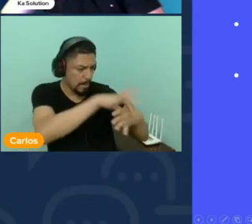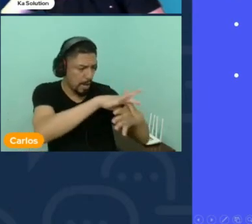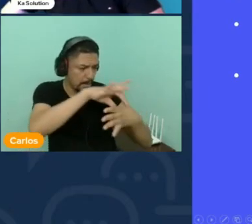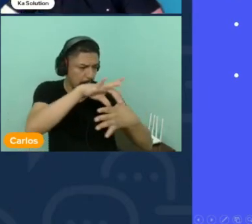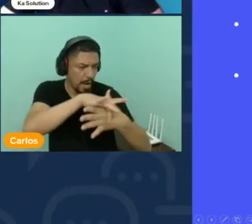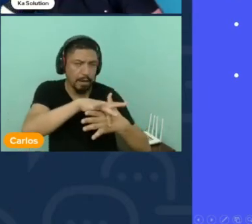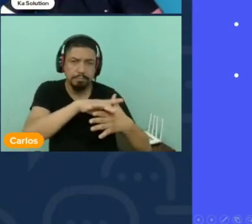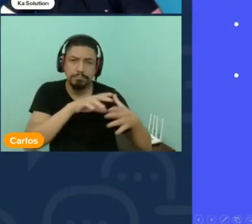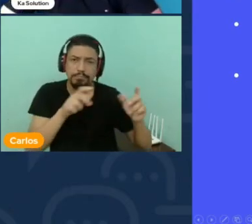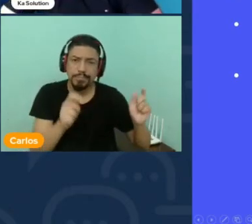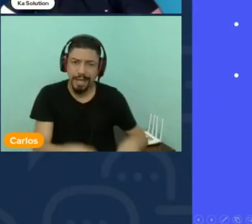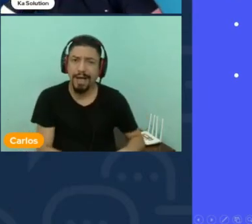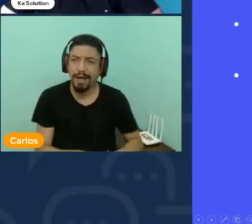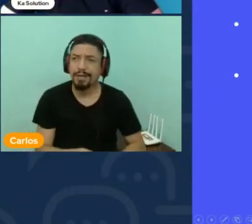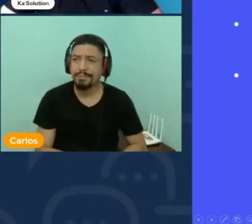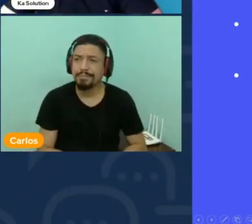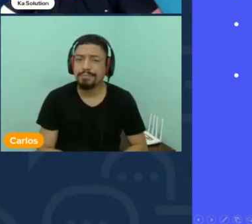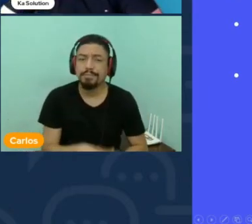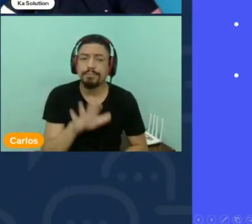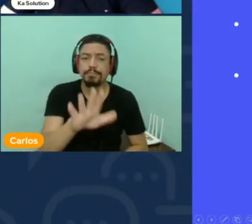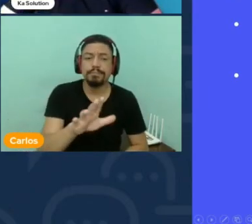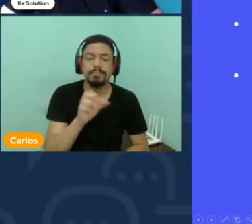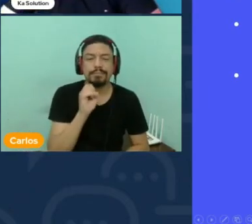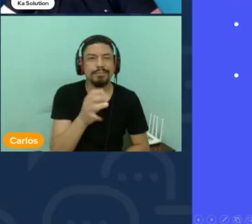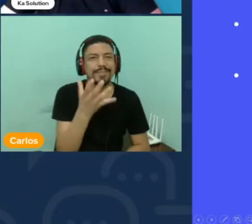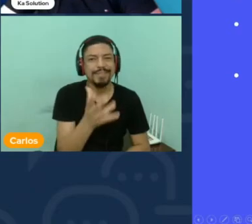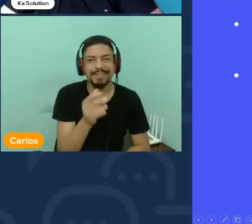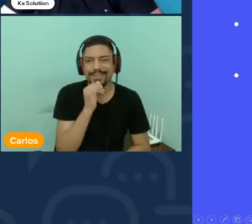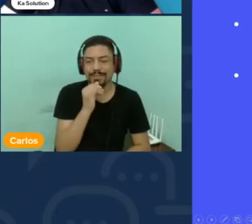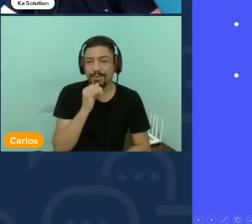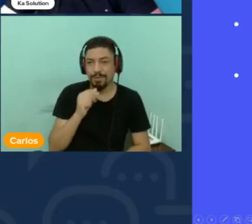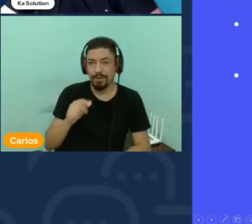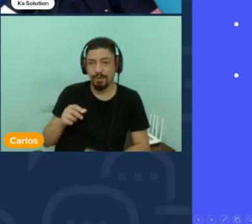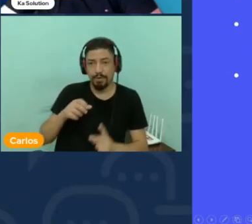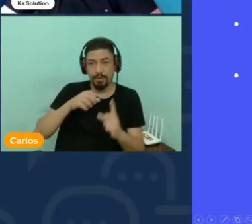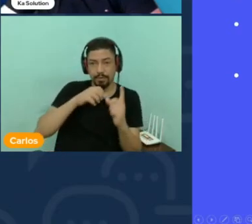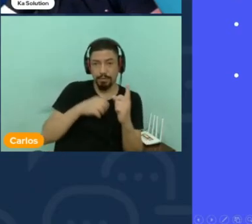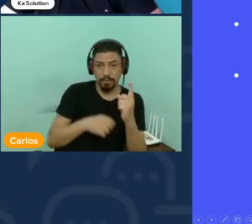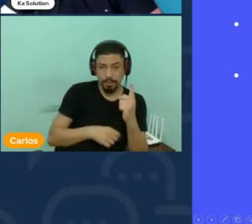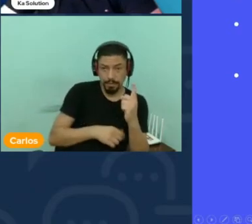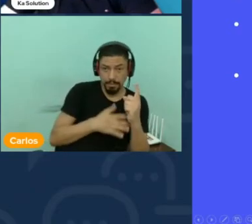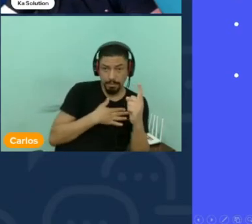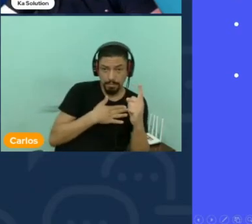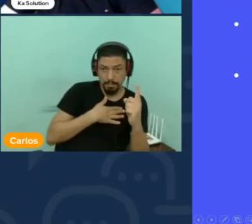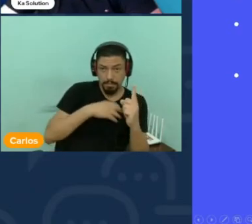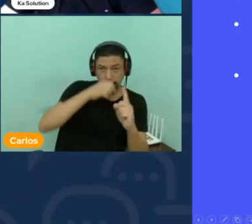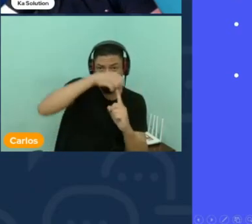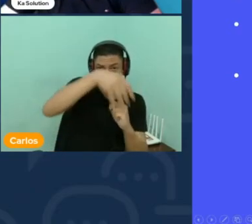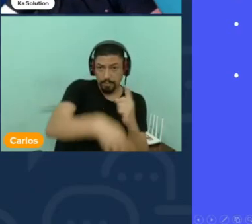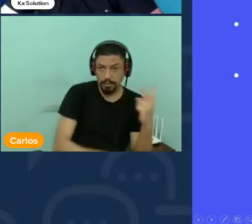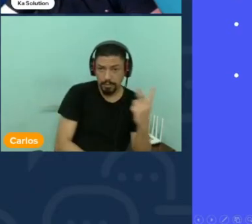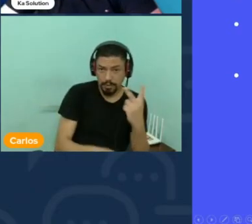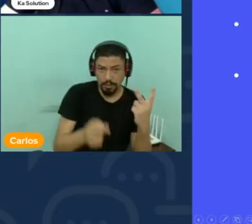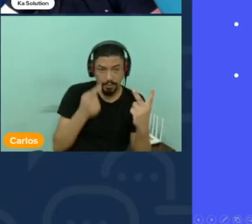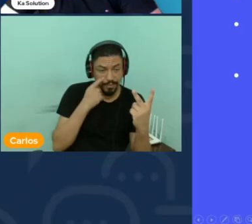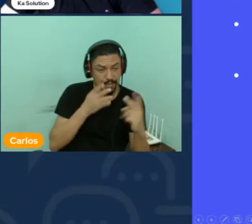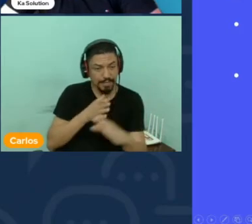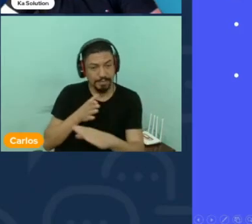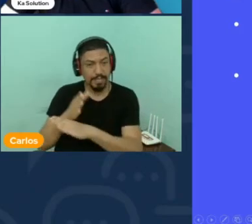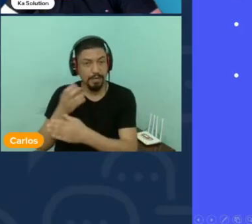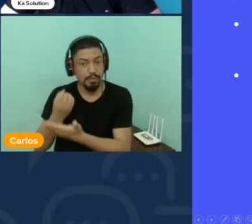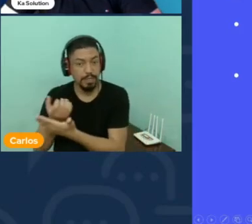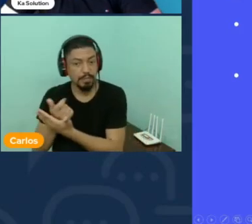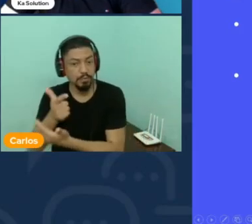Mas, e se eu quiser aqui na minha instância 2, por exemplo, acessar os dados que estão no disco aqui da